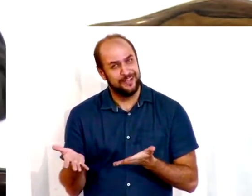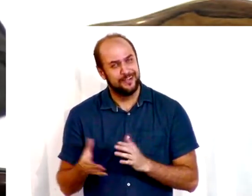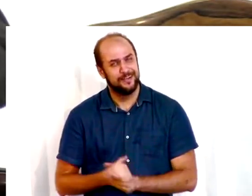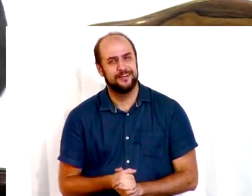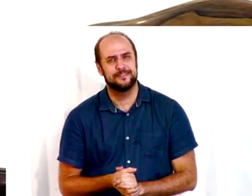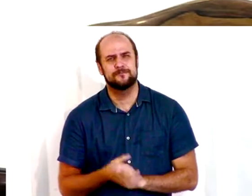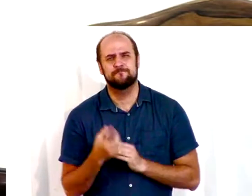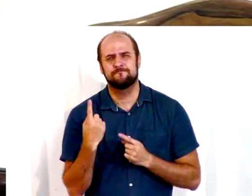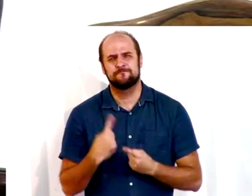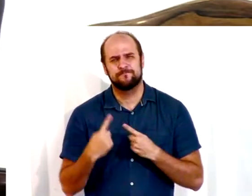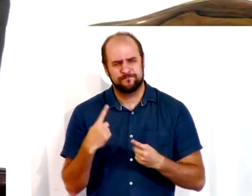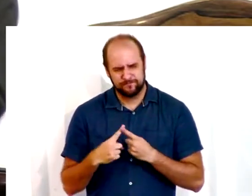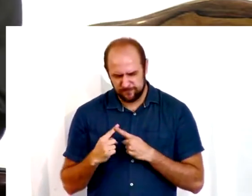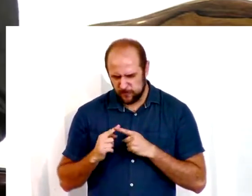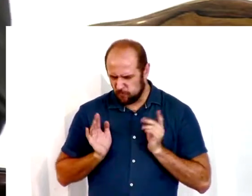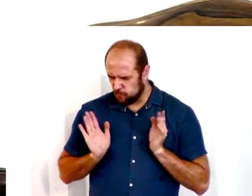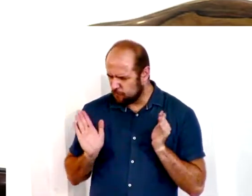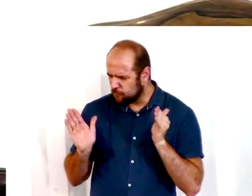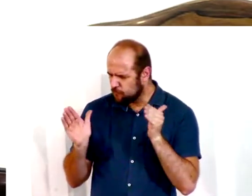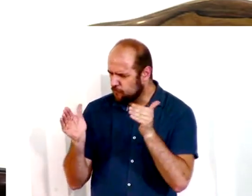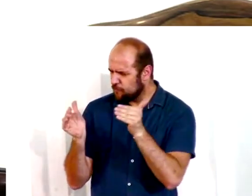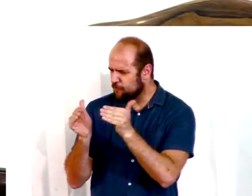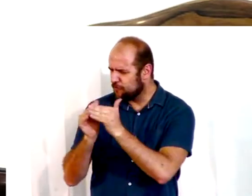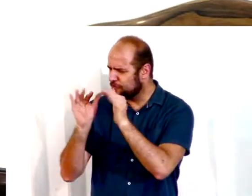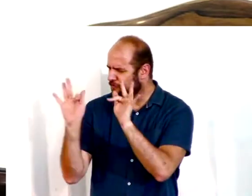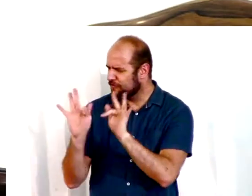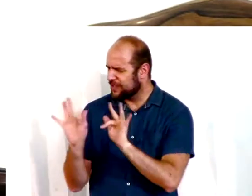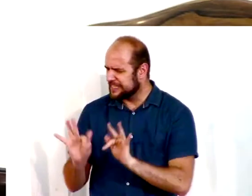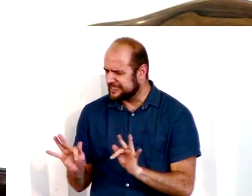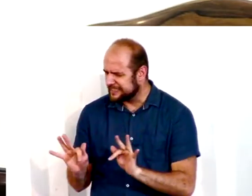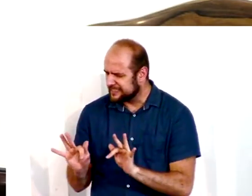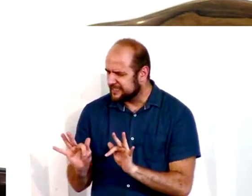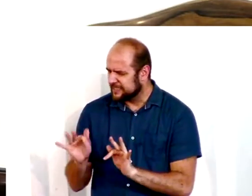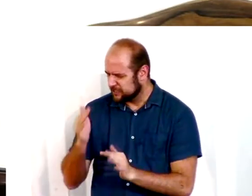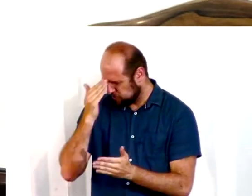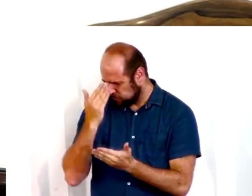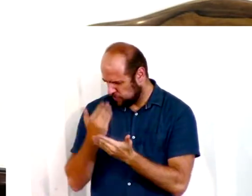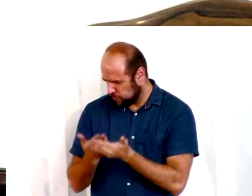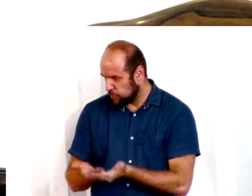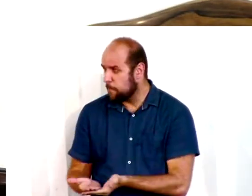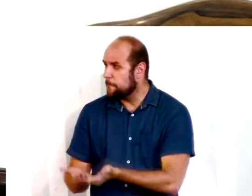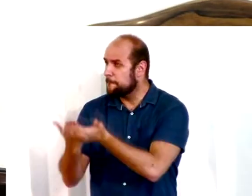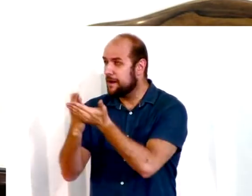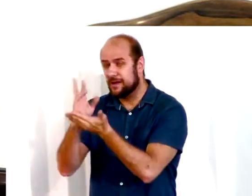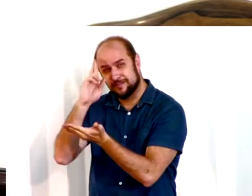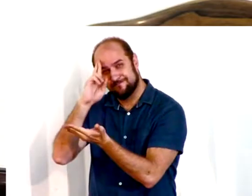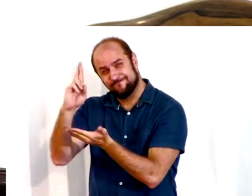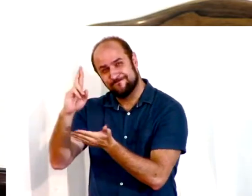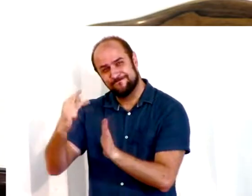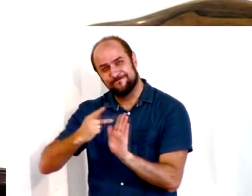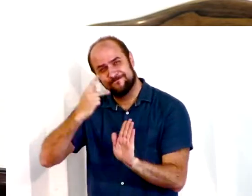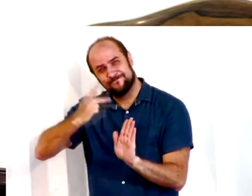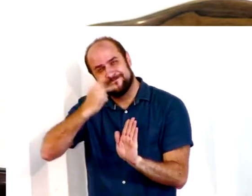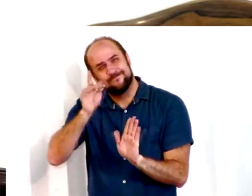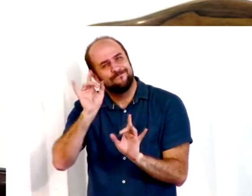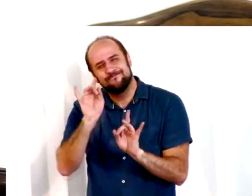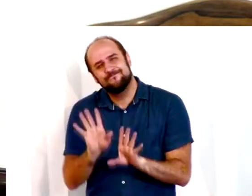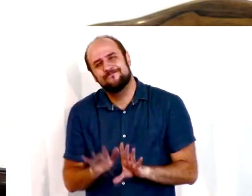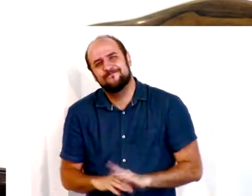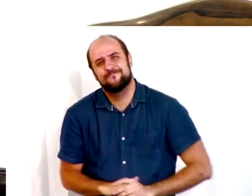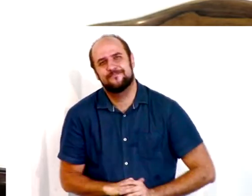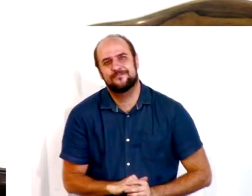eu deposito a minha felicidade e confiança nas promessas eternas de Deus. O contentamento é